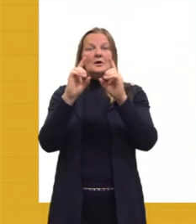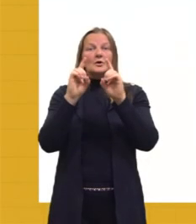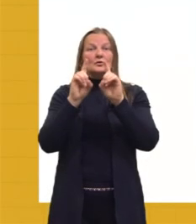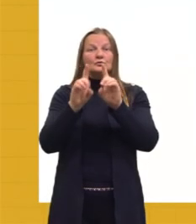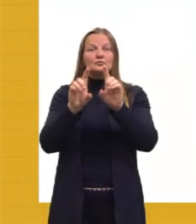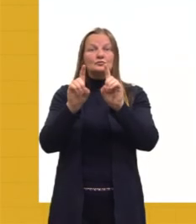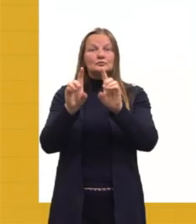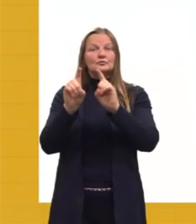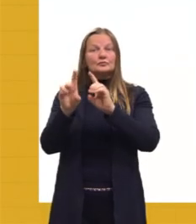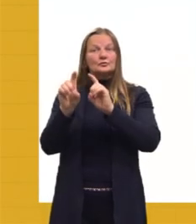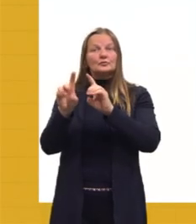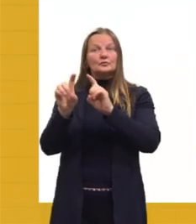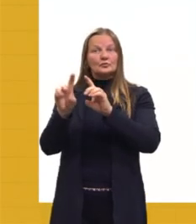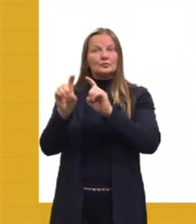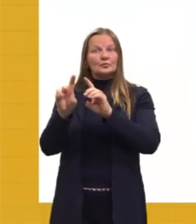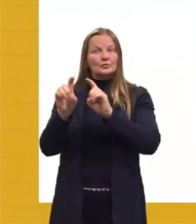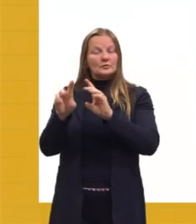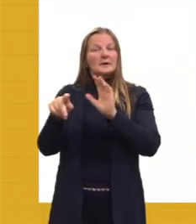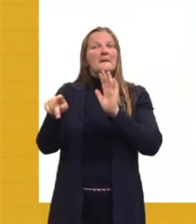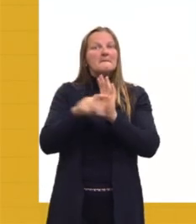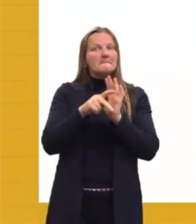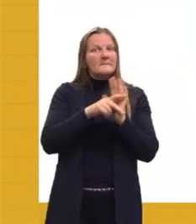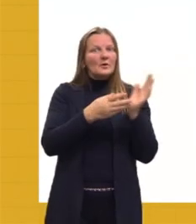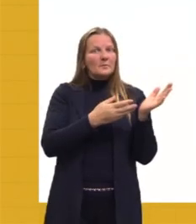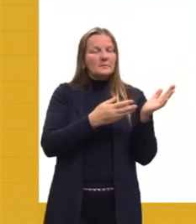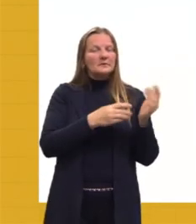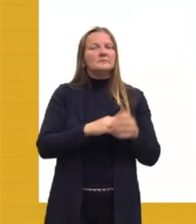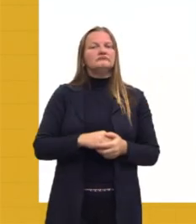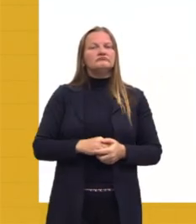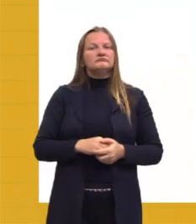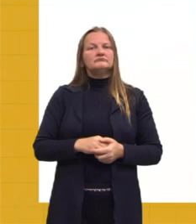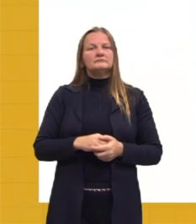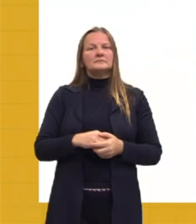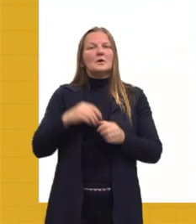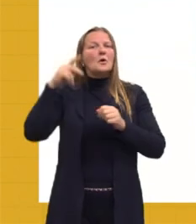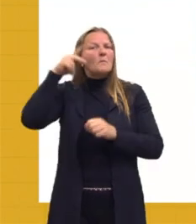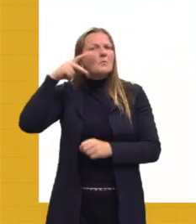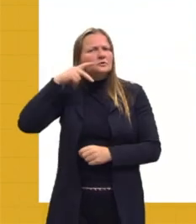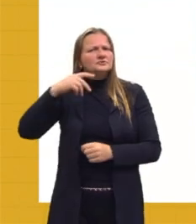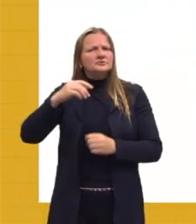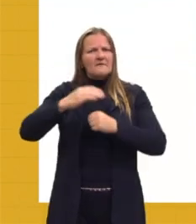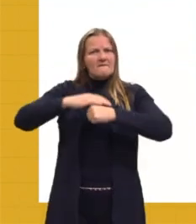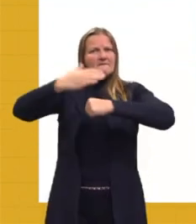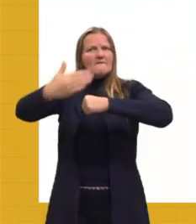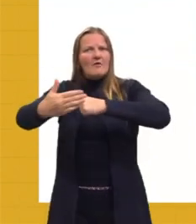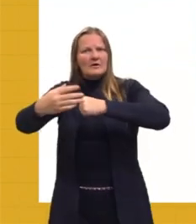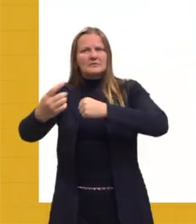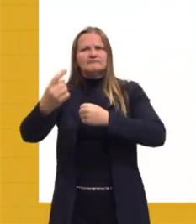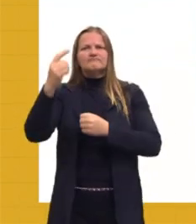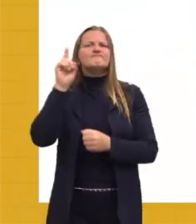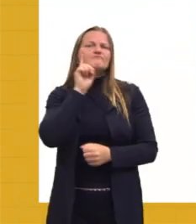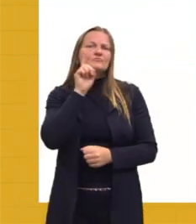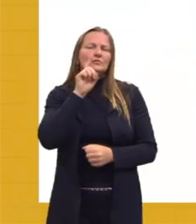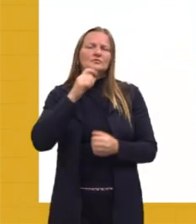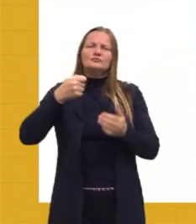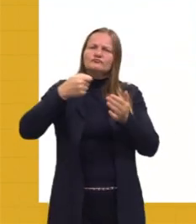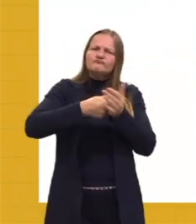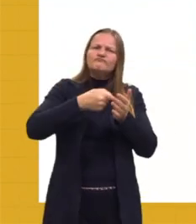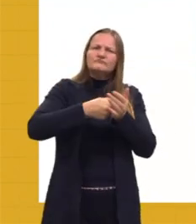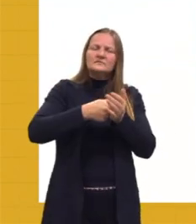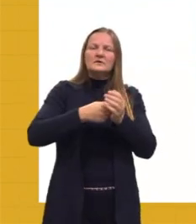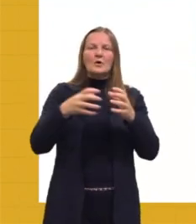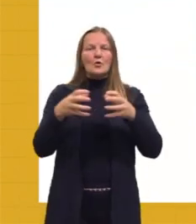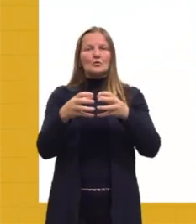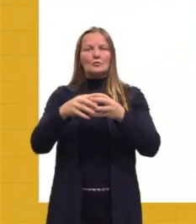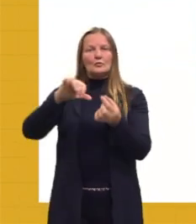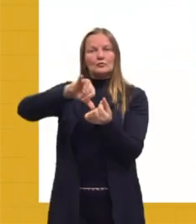tá que é uma uma política externa implantada pelo governo americano direcionado então para esse bloco